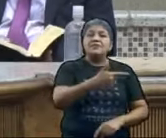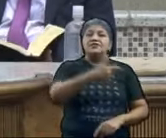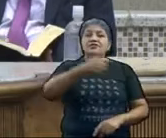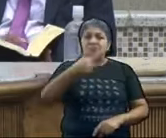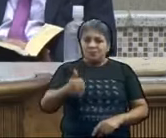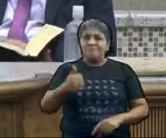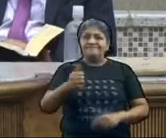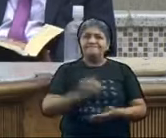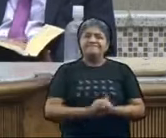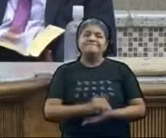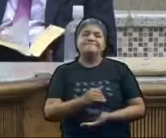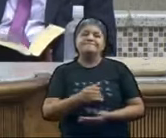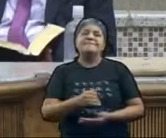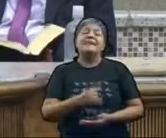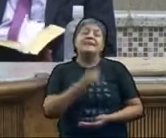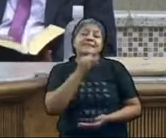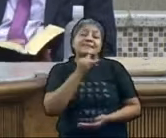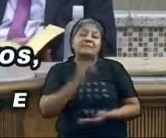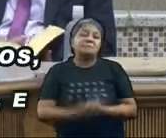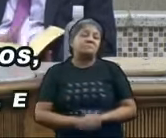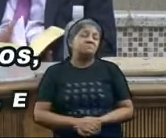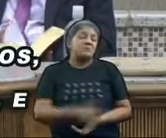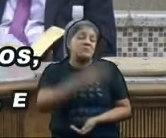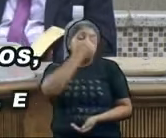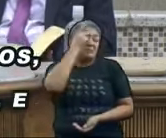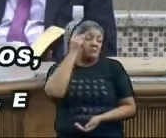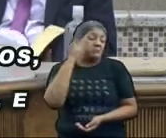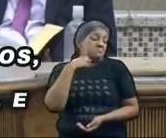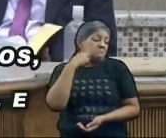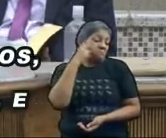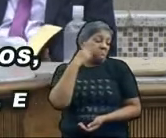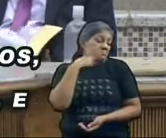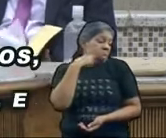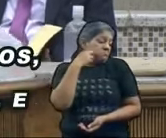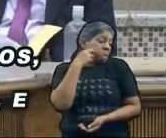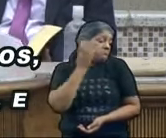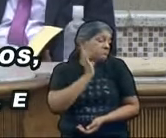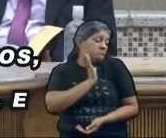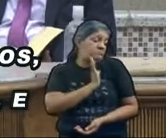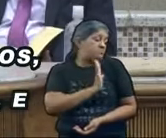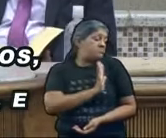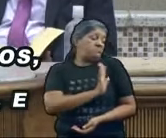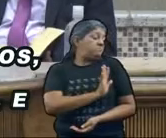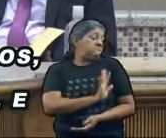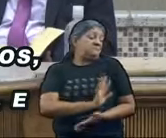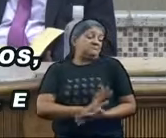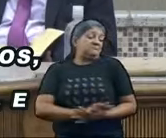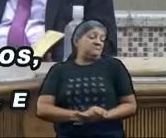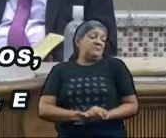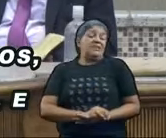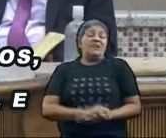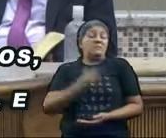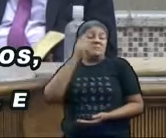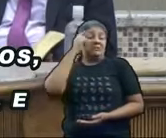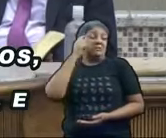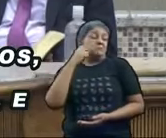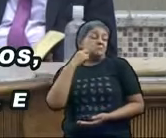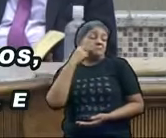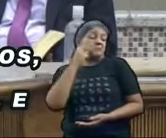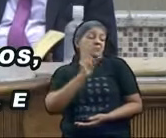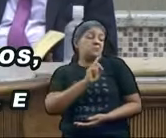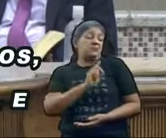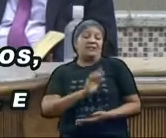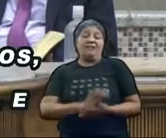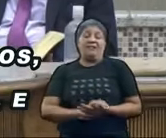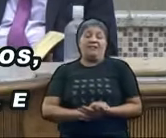aos tímidos, às vezes se nós olharmos assim a grosso modo, a gente pensa que esses tímidos é uma